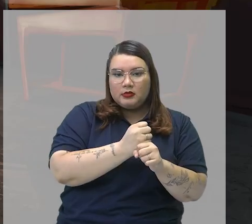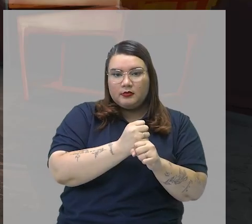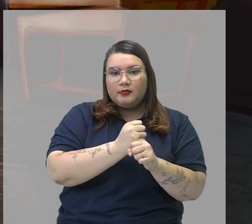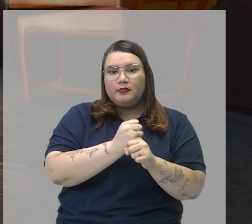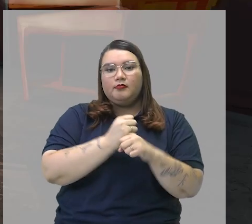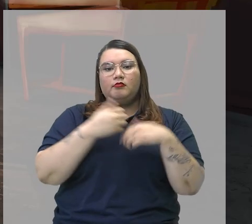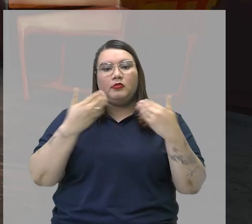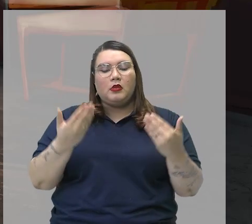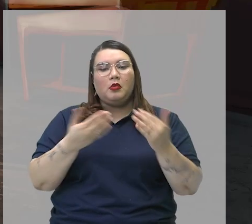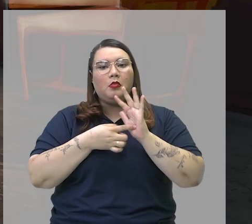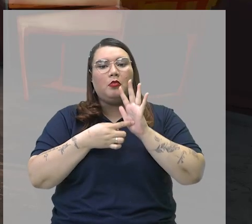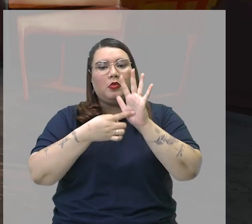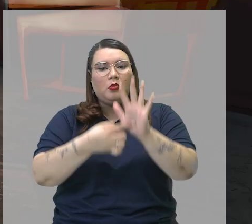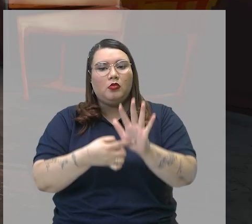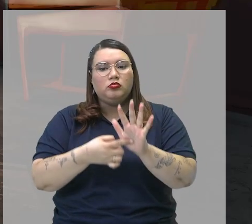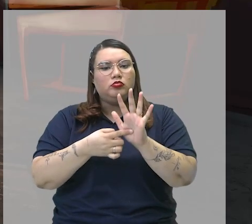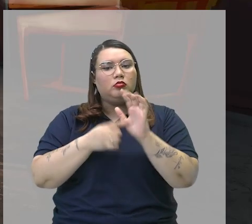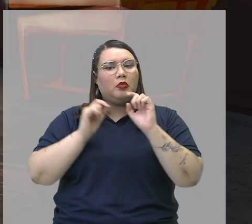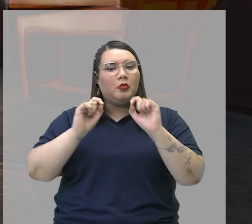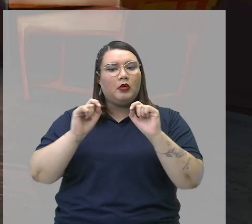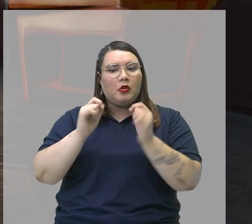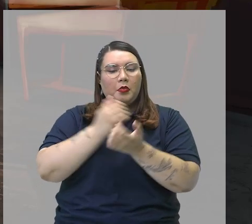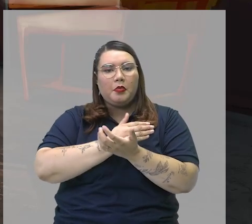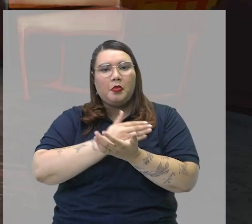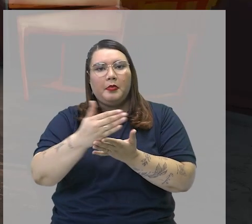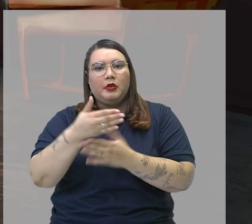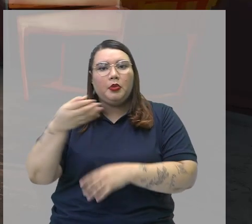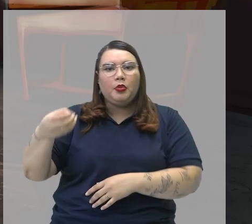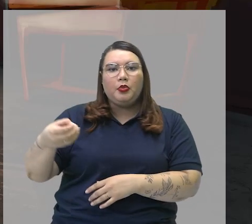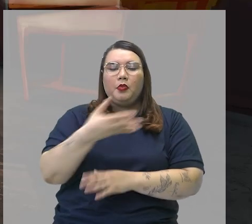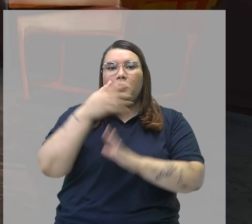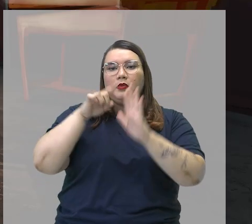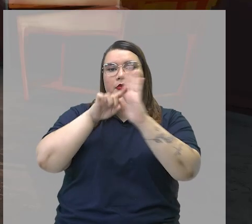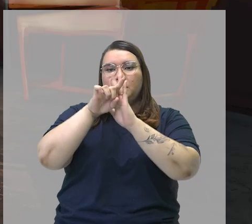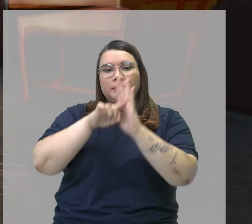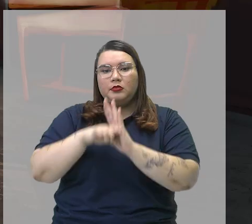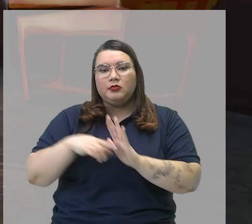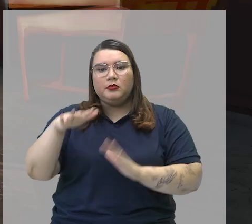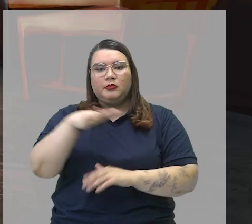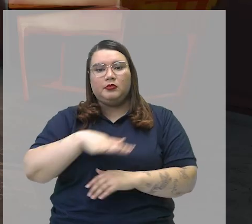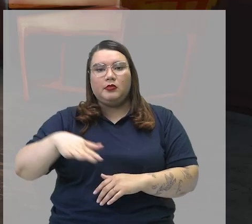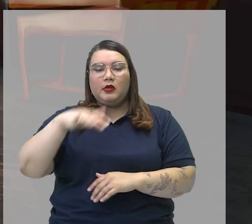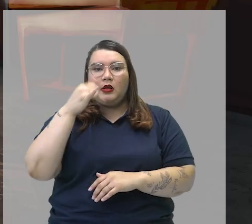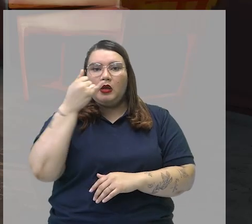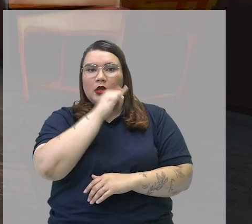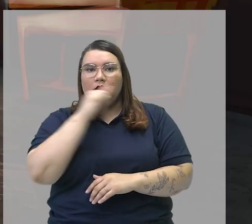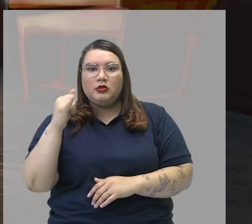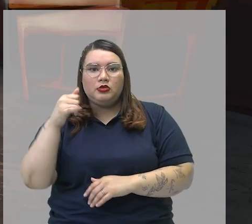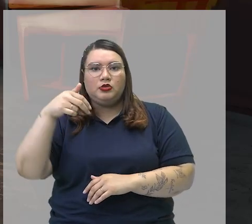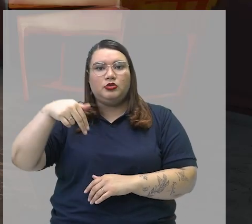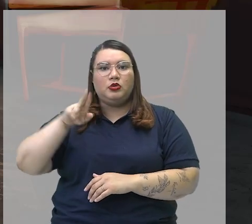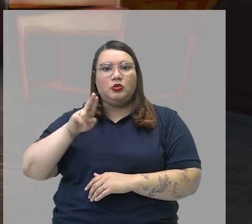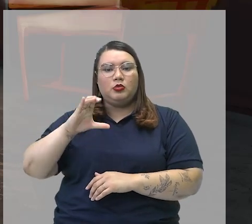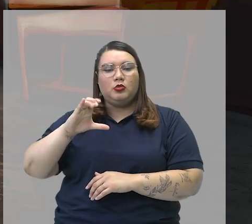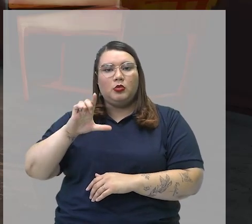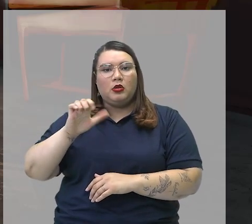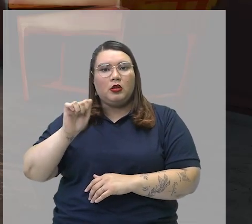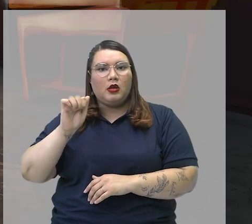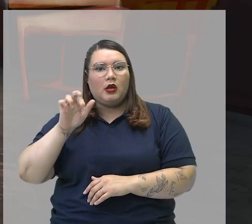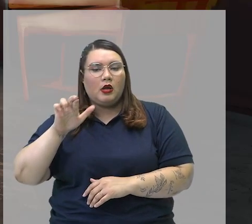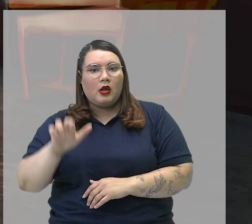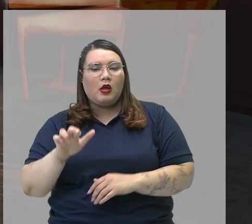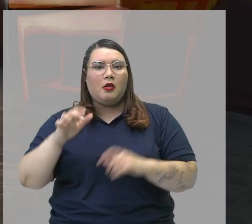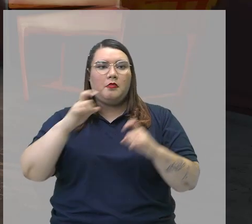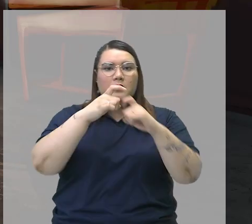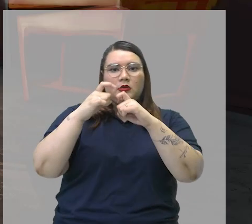e abriram caminho para pesquisas em energia nuclear, medicina